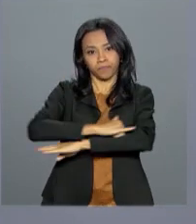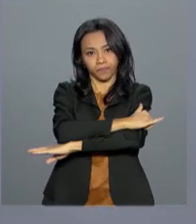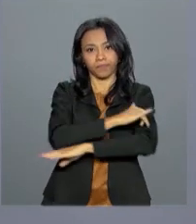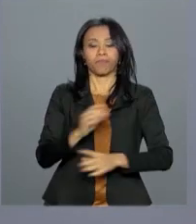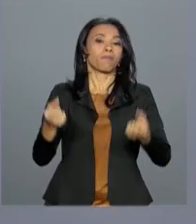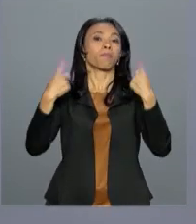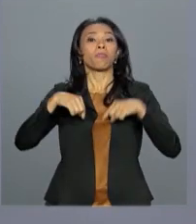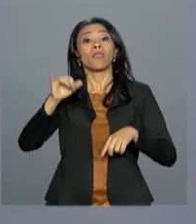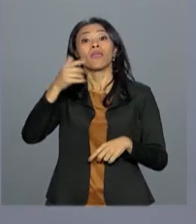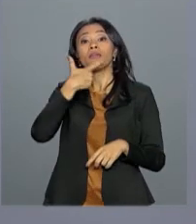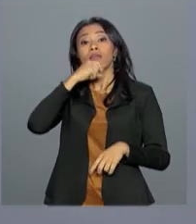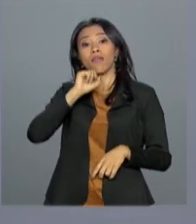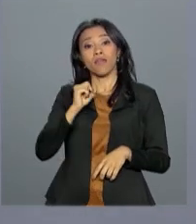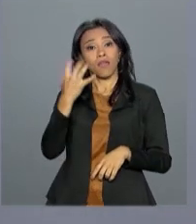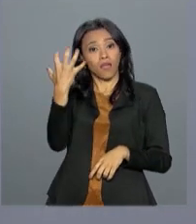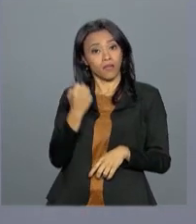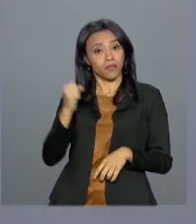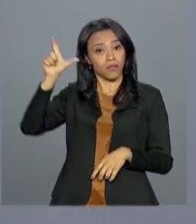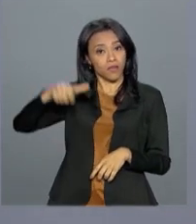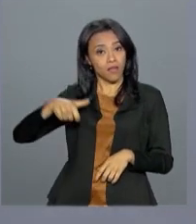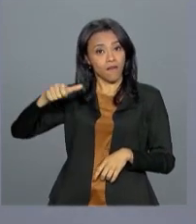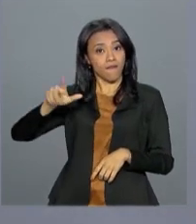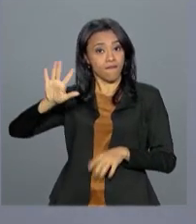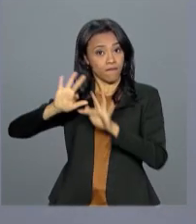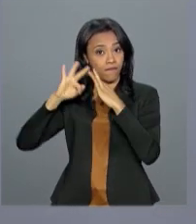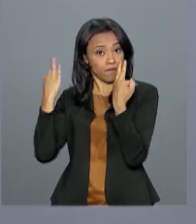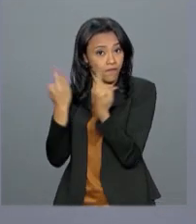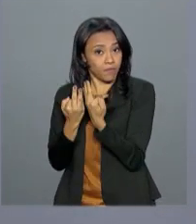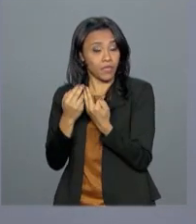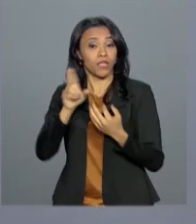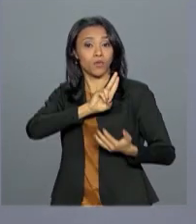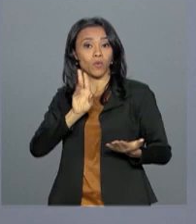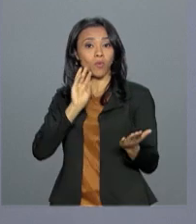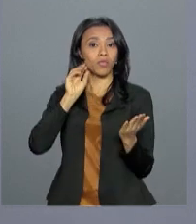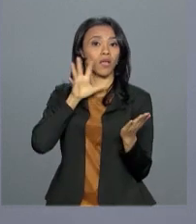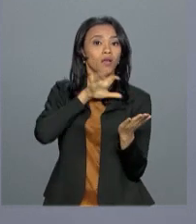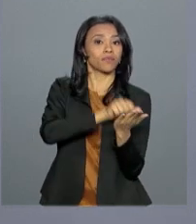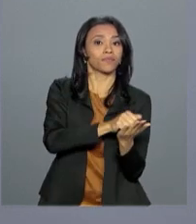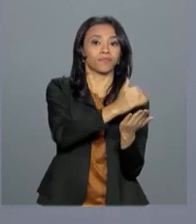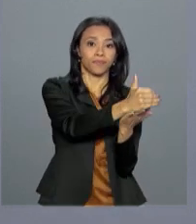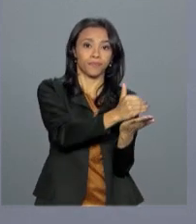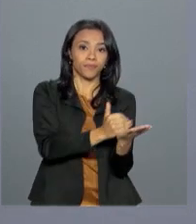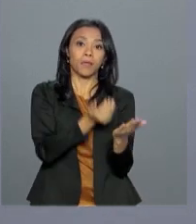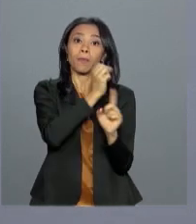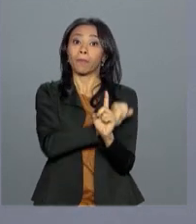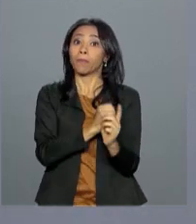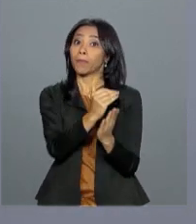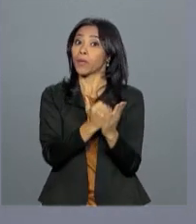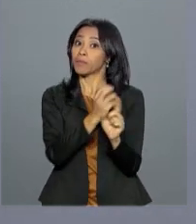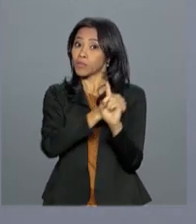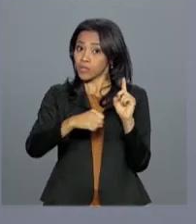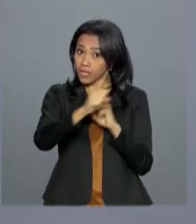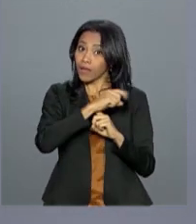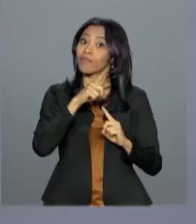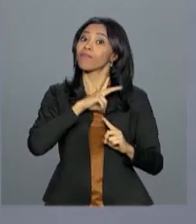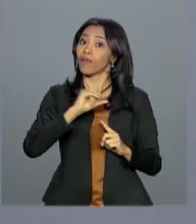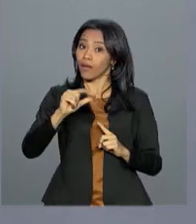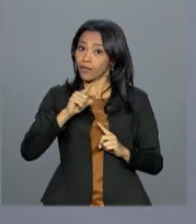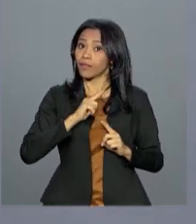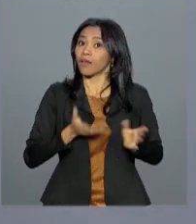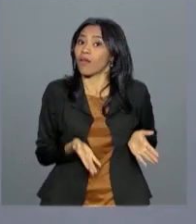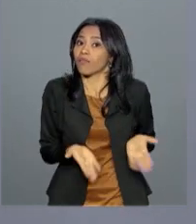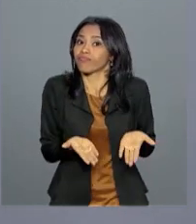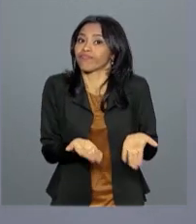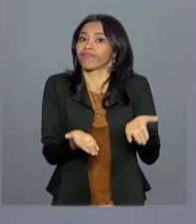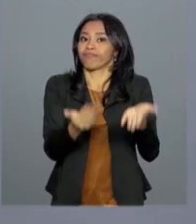recebe o benefício do bolsa família e faz parte também do cadastro único para programas sociais terá mais incentivos para seguir